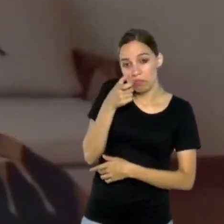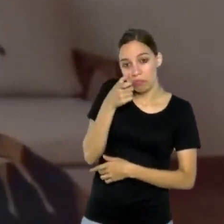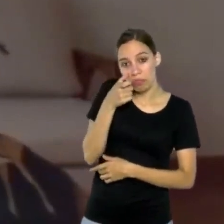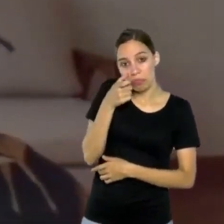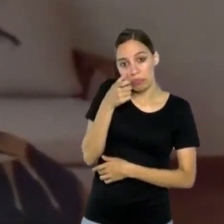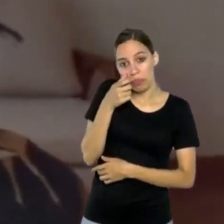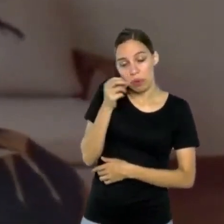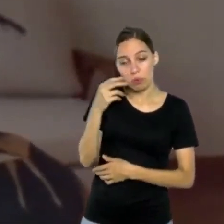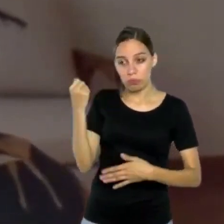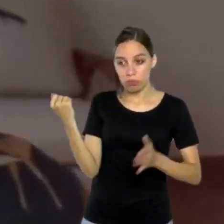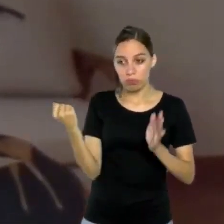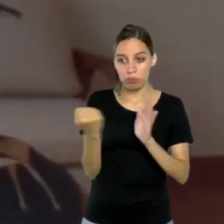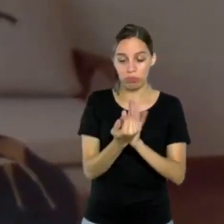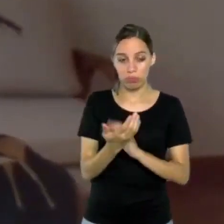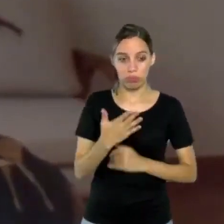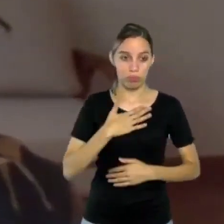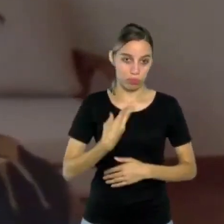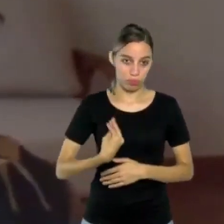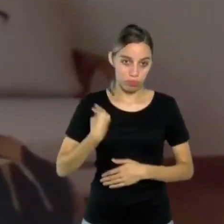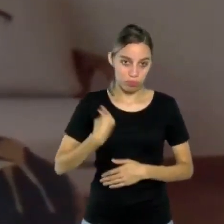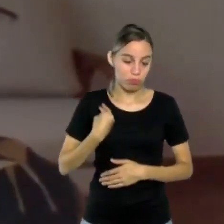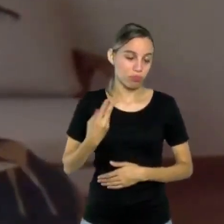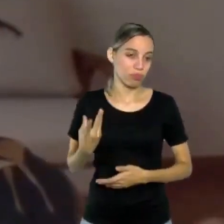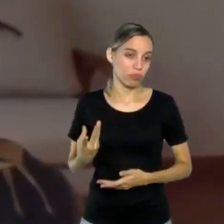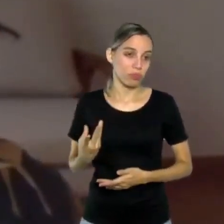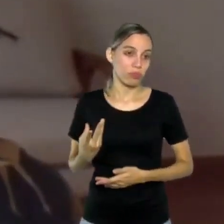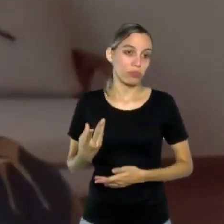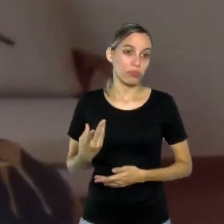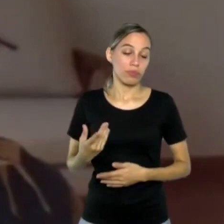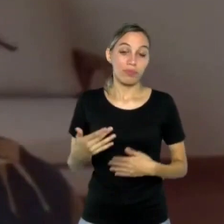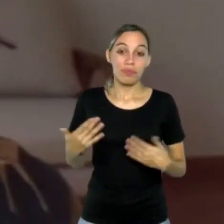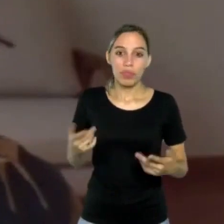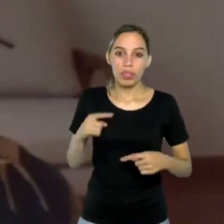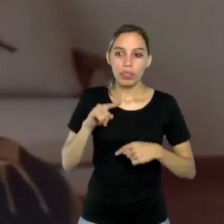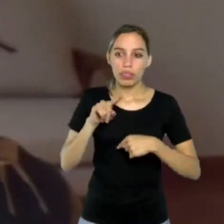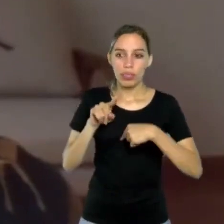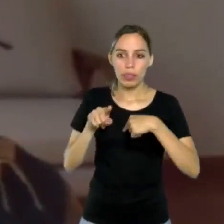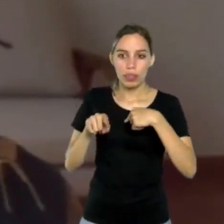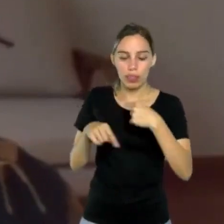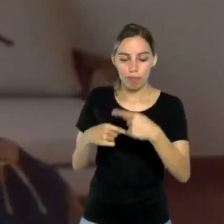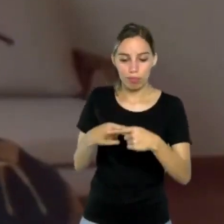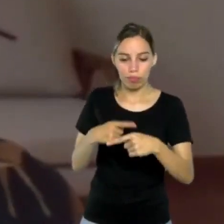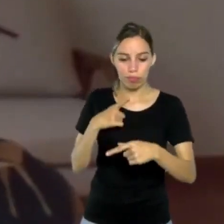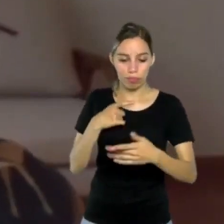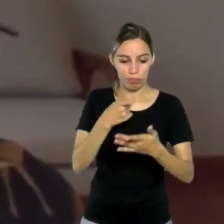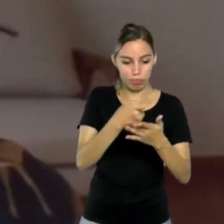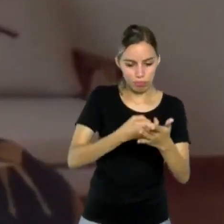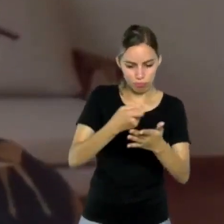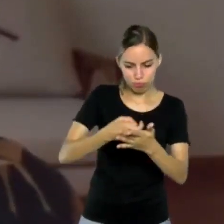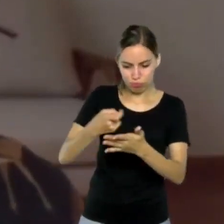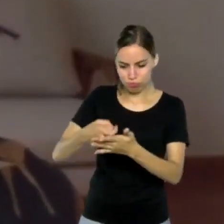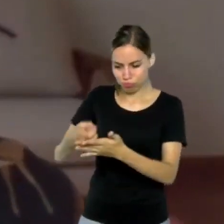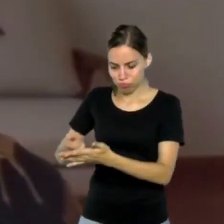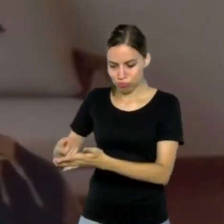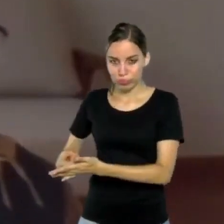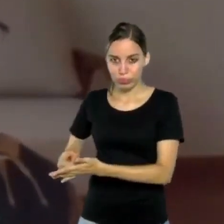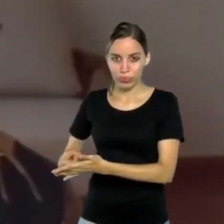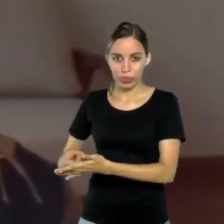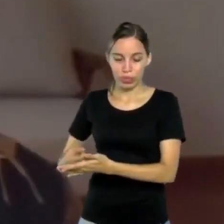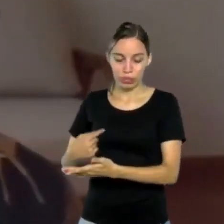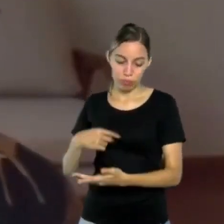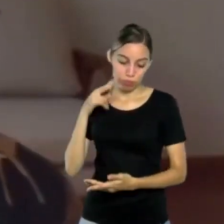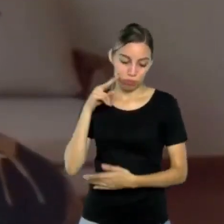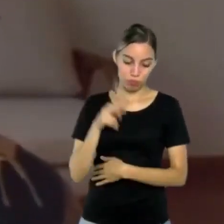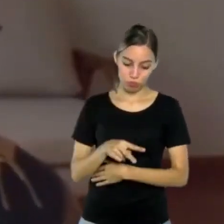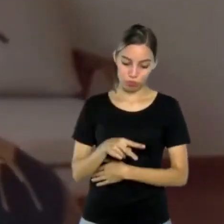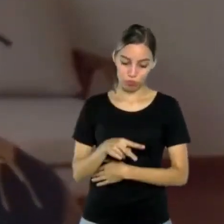me marca, e depois que eu tenho ali um volume de textos escritos, eu olho para eles